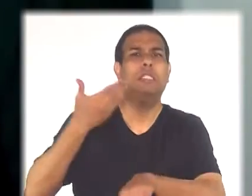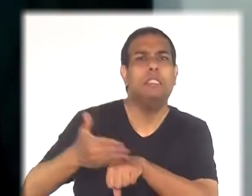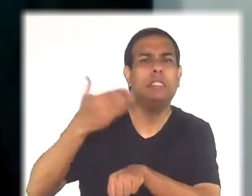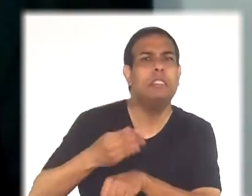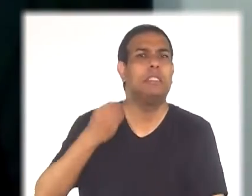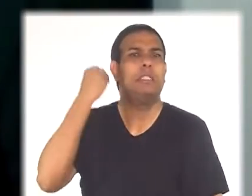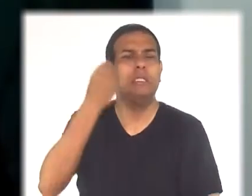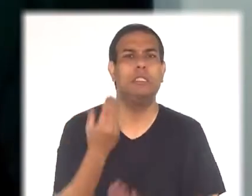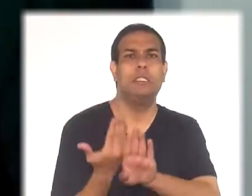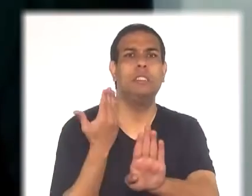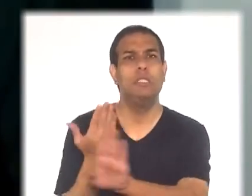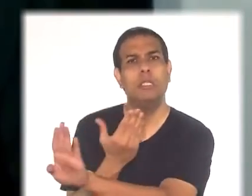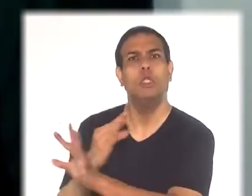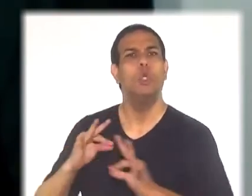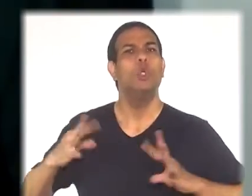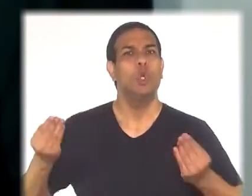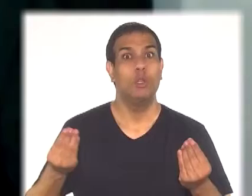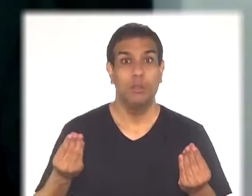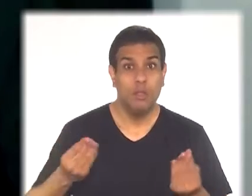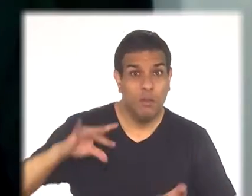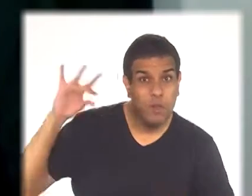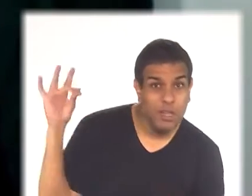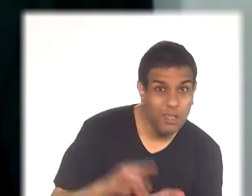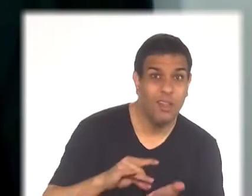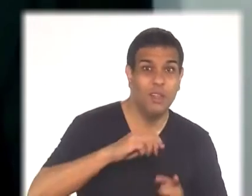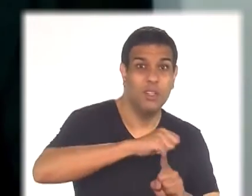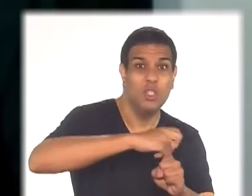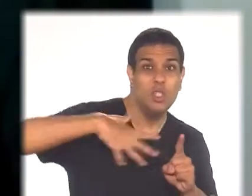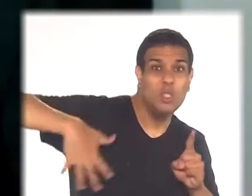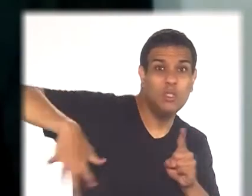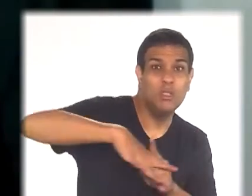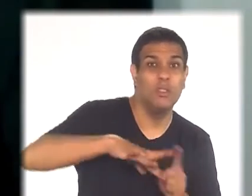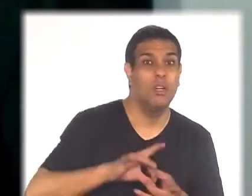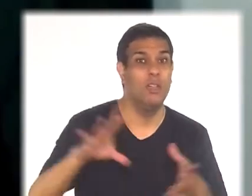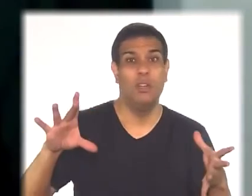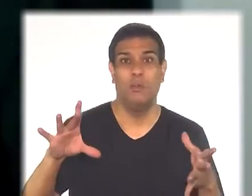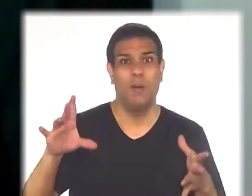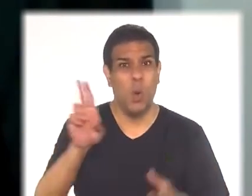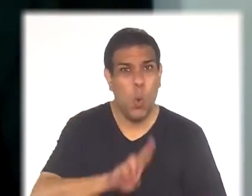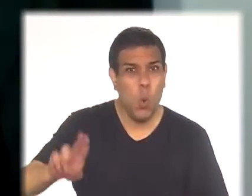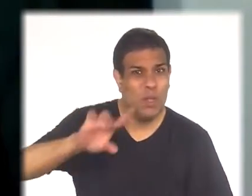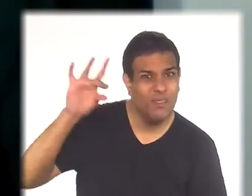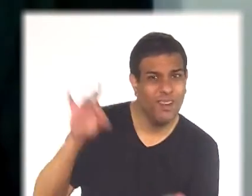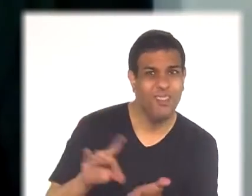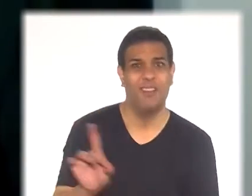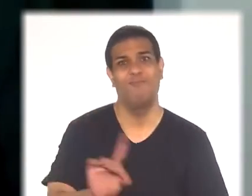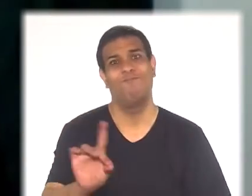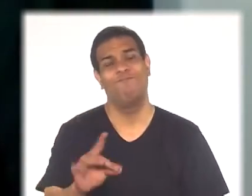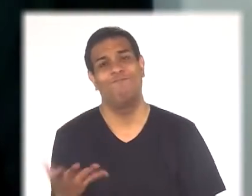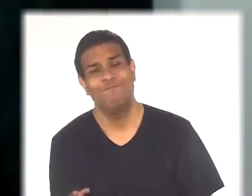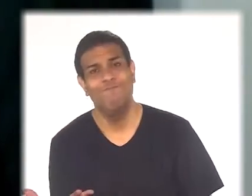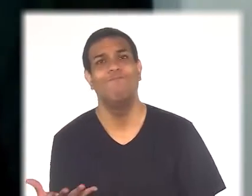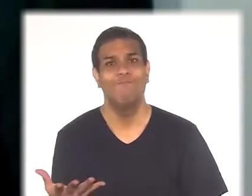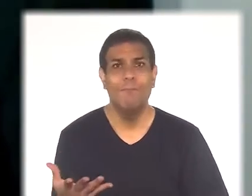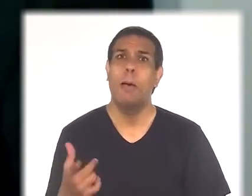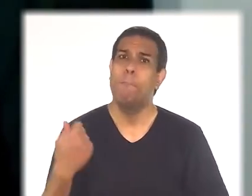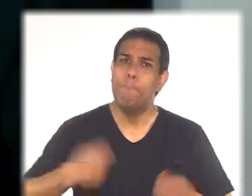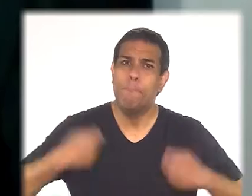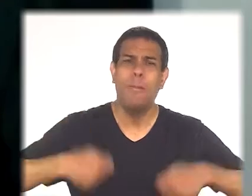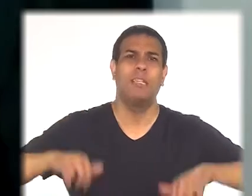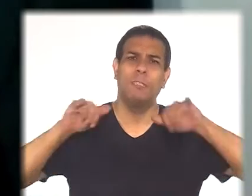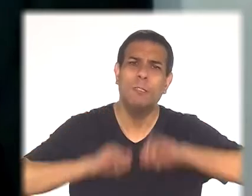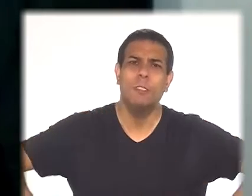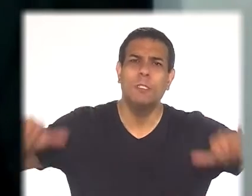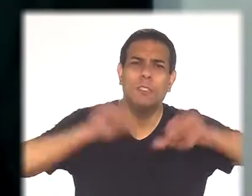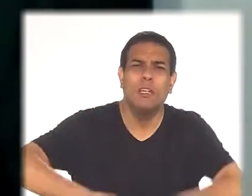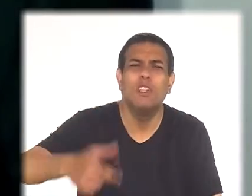obrigatórias, a testagem, enfim, isolamento, uma série de coisas que, na prática, numa sociedade democrática, não são utilizados, né? Nós